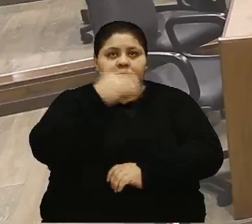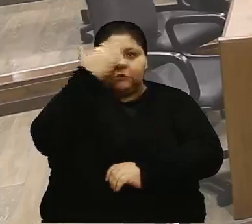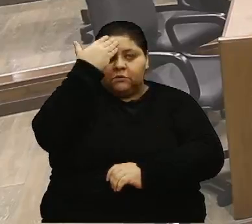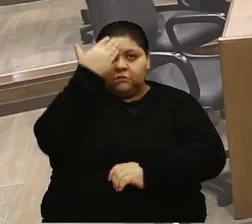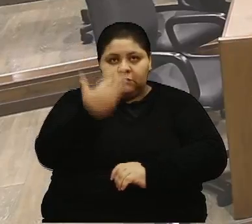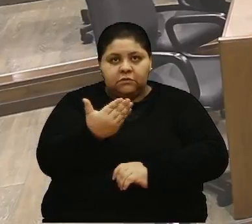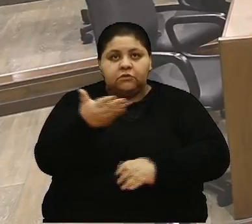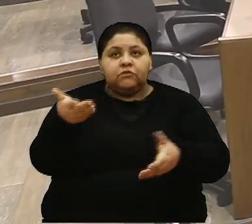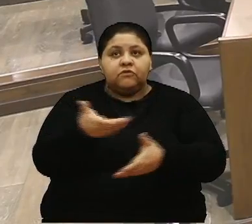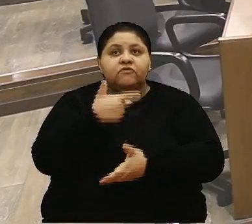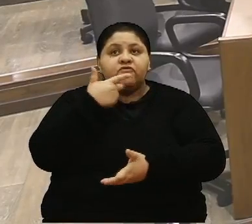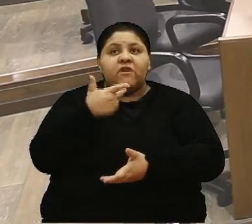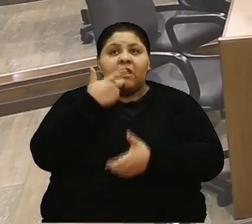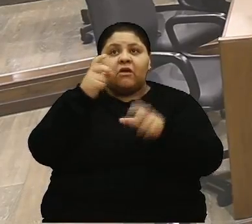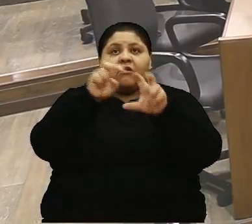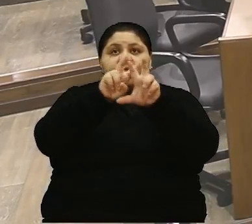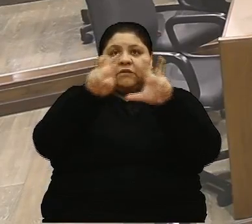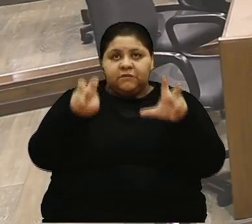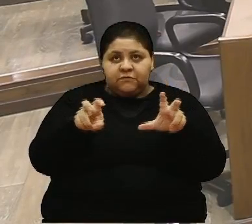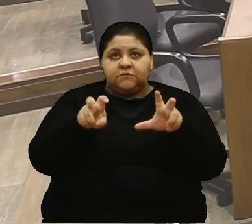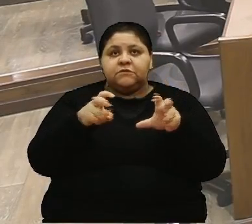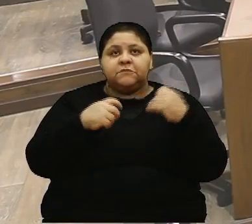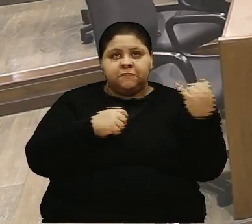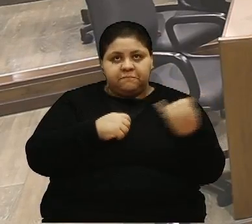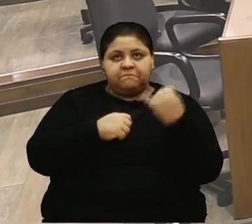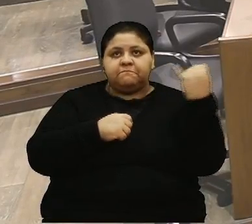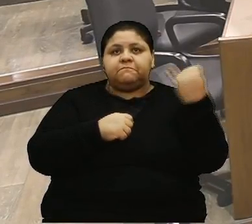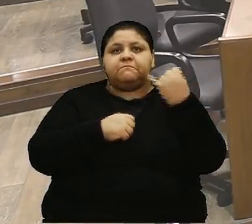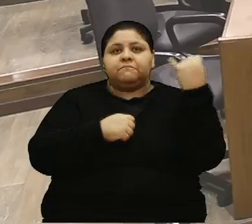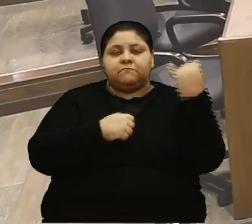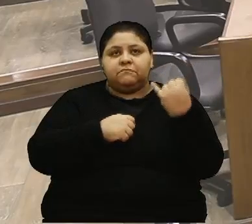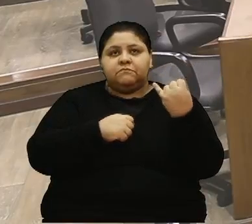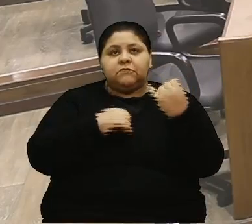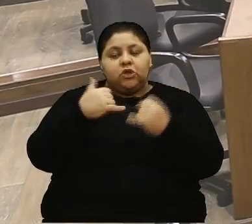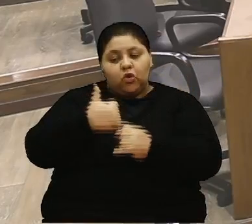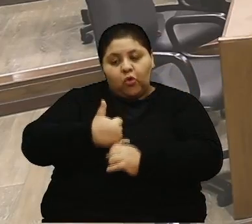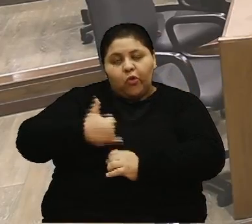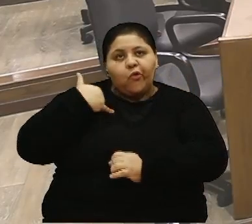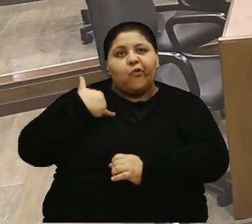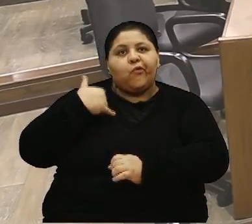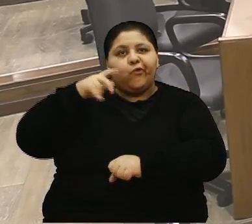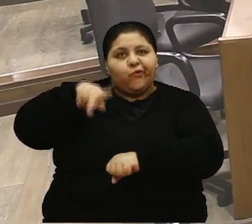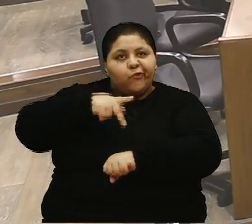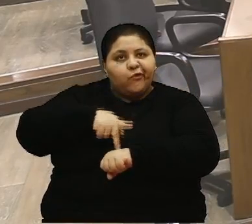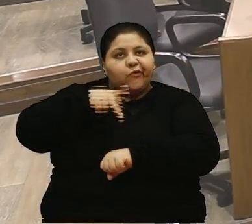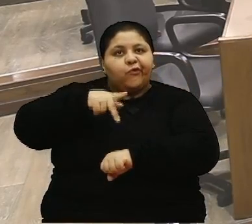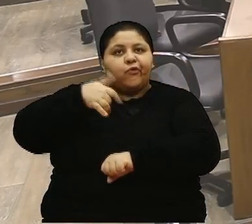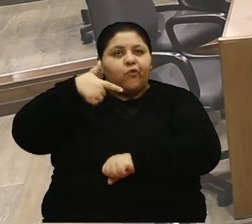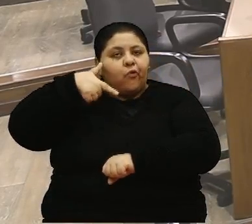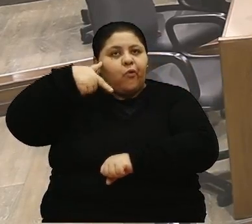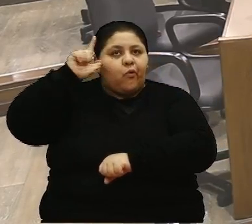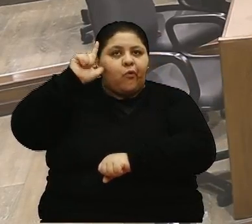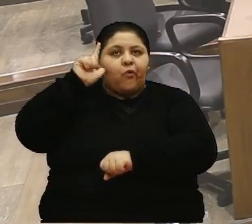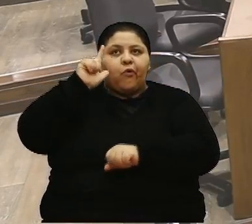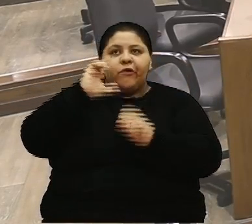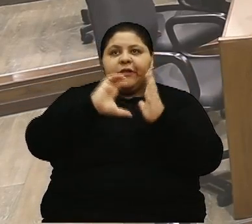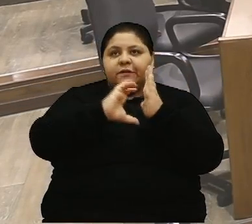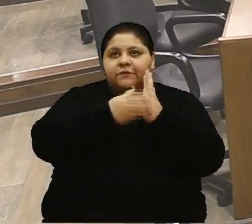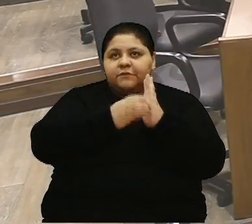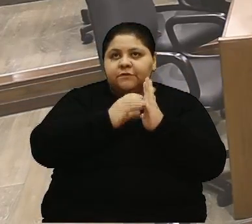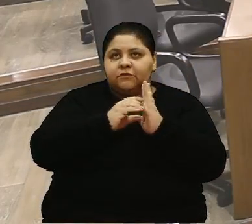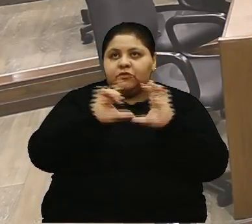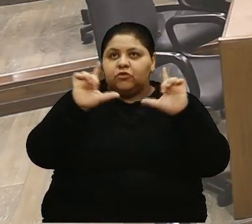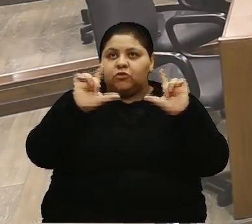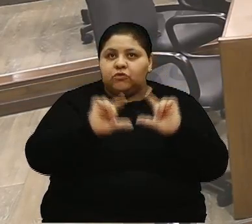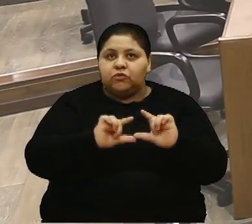Obrigado. Queria tratar de um tema importante e que orgulha o nosso país. Ontem saíram os dados da